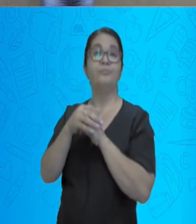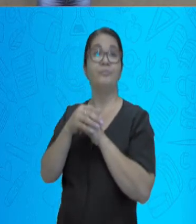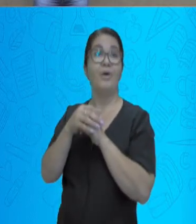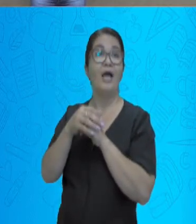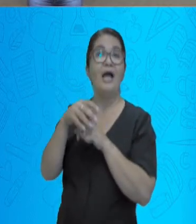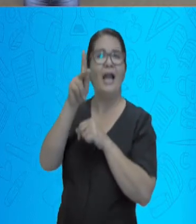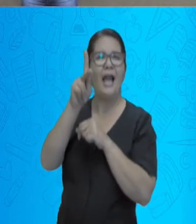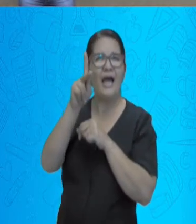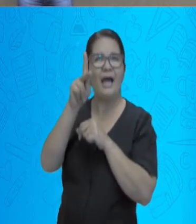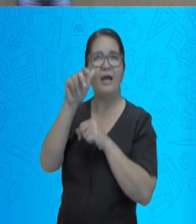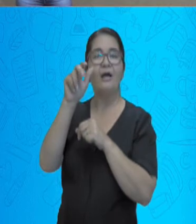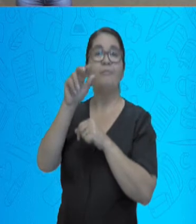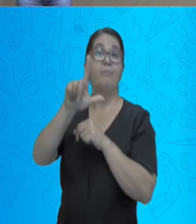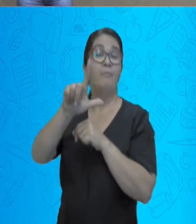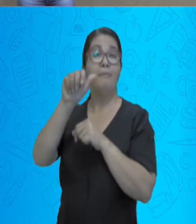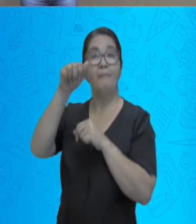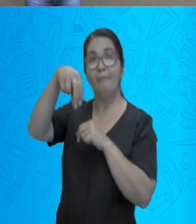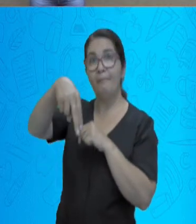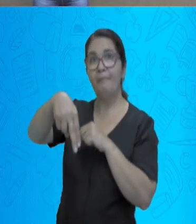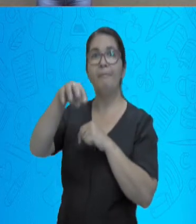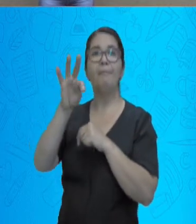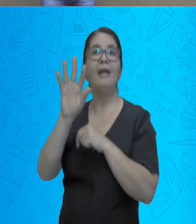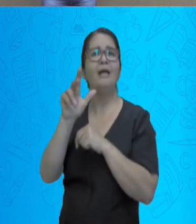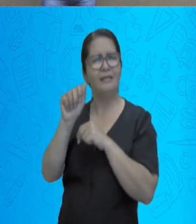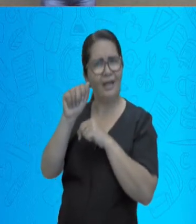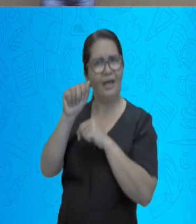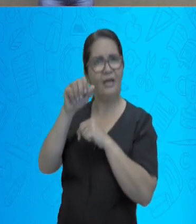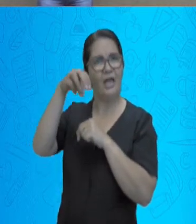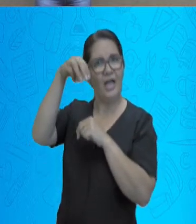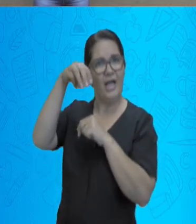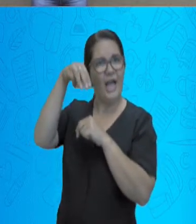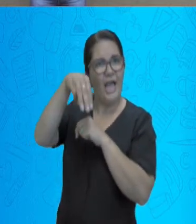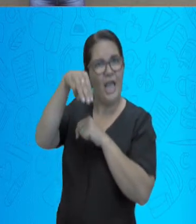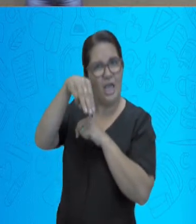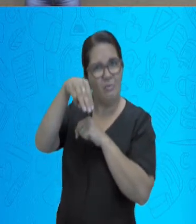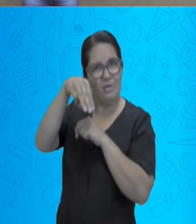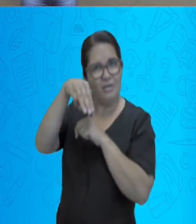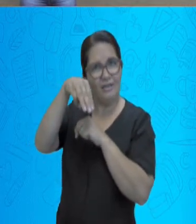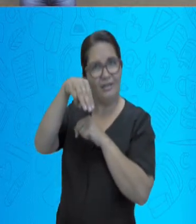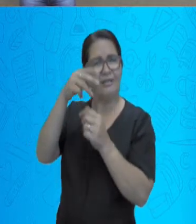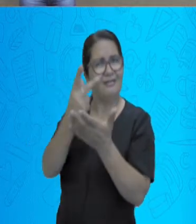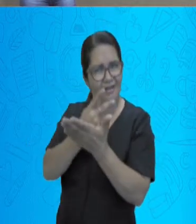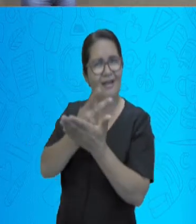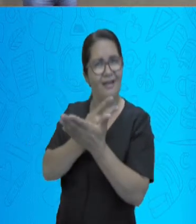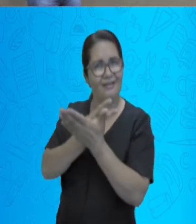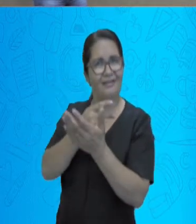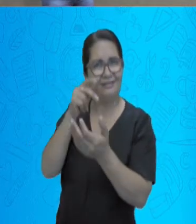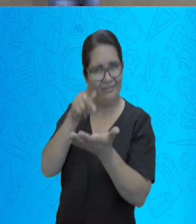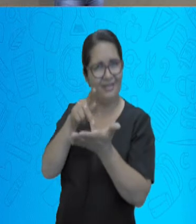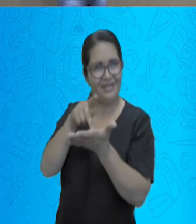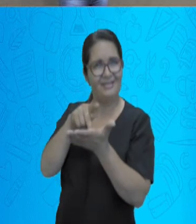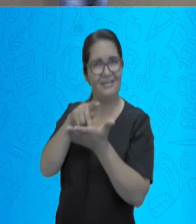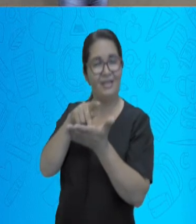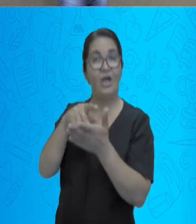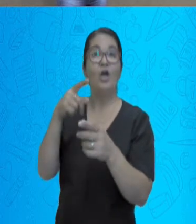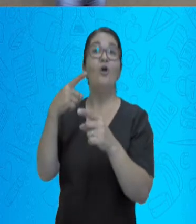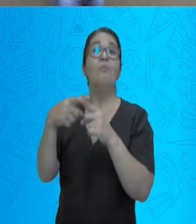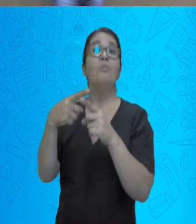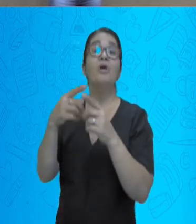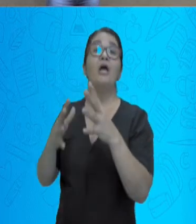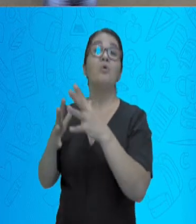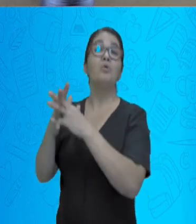Planta. Olha lá o M. O M está no lugar, ele está no lugar correto? Ele está antes de P e B? Não, ele está antes da letra